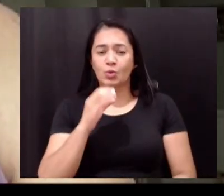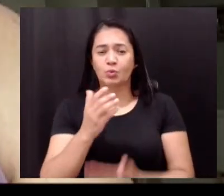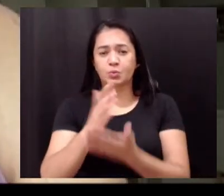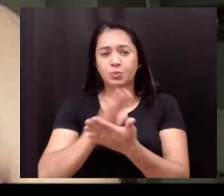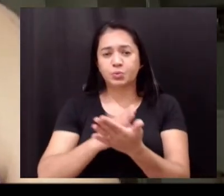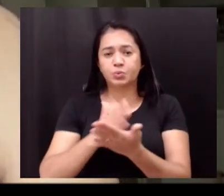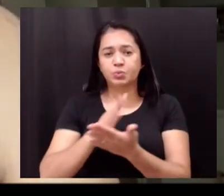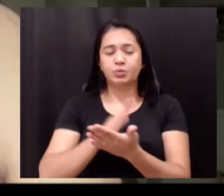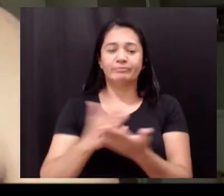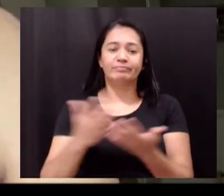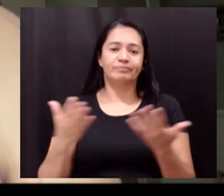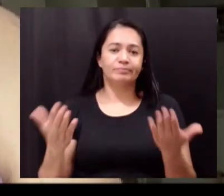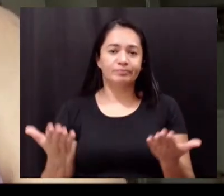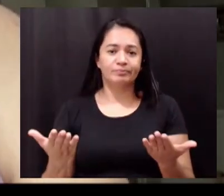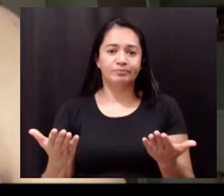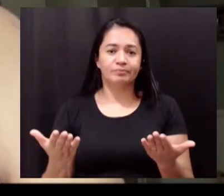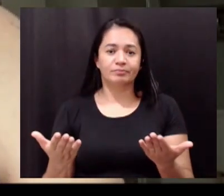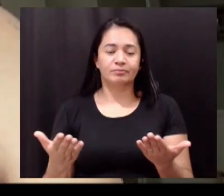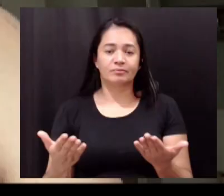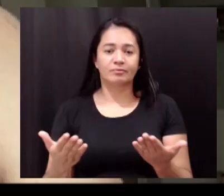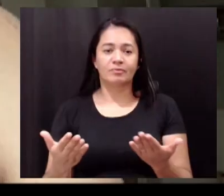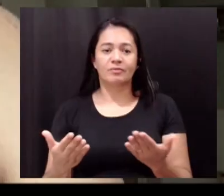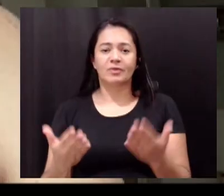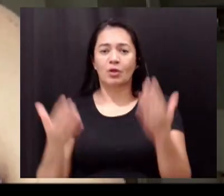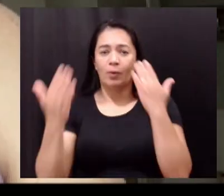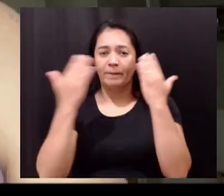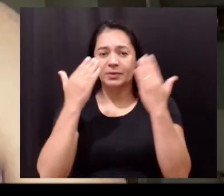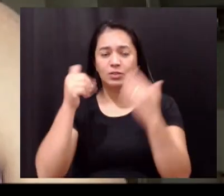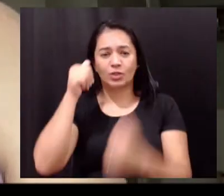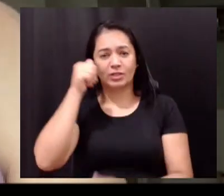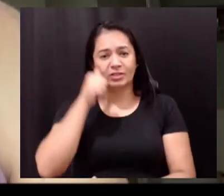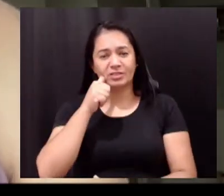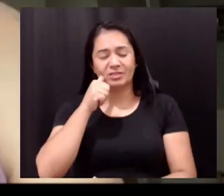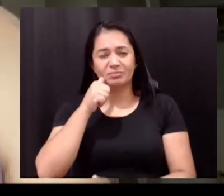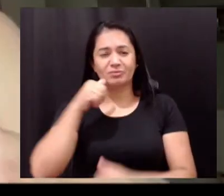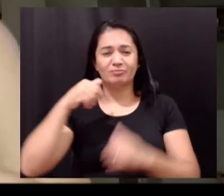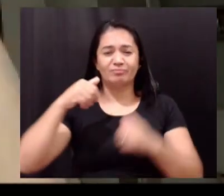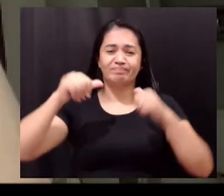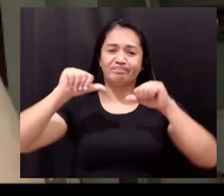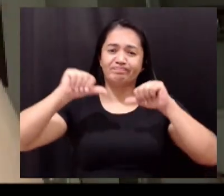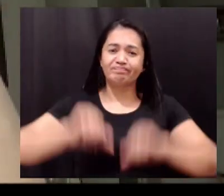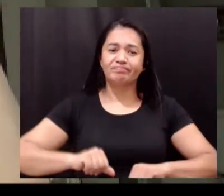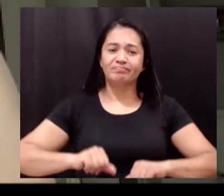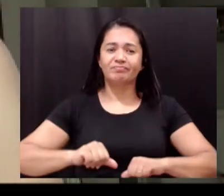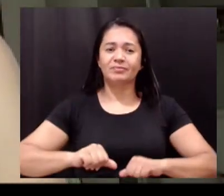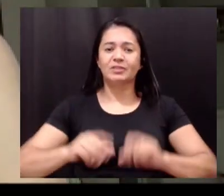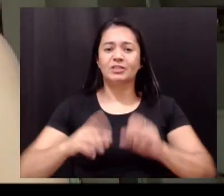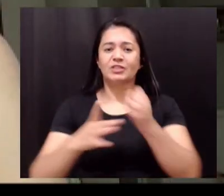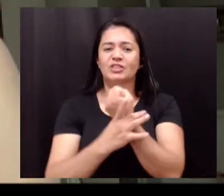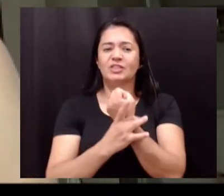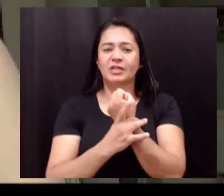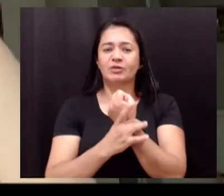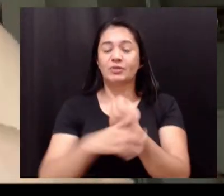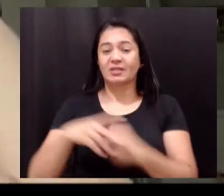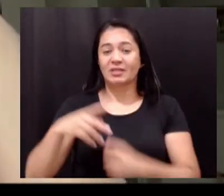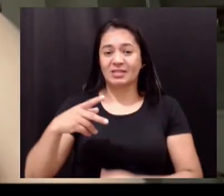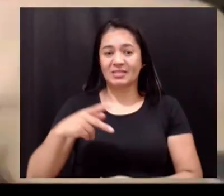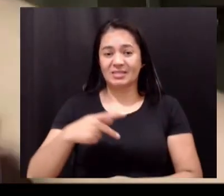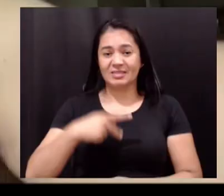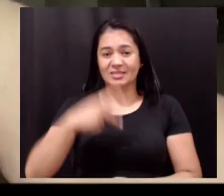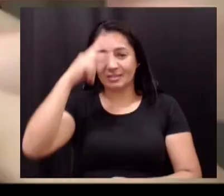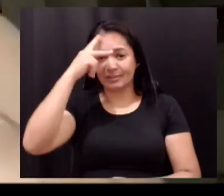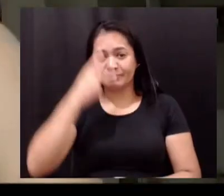Então, isso abala o psicológico da mulher no sentido de segurança dela com ela mesma, de como